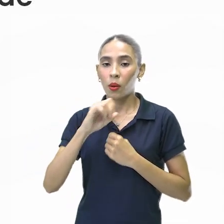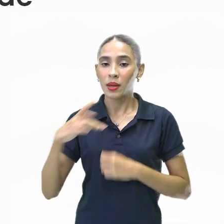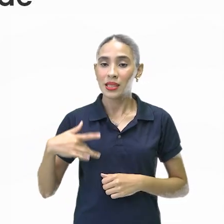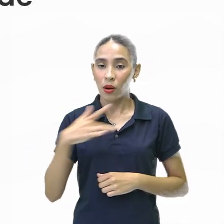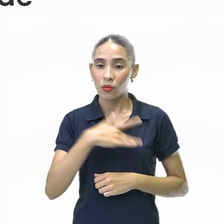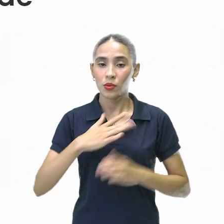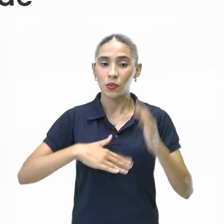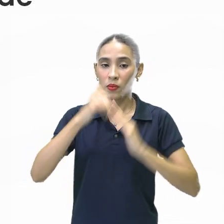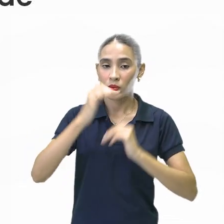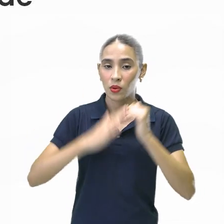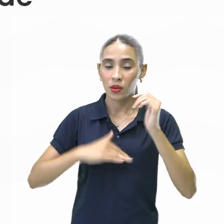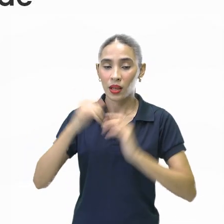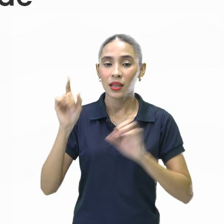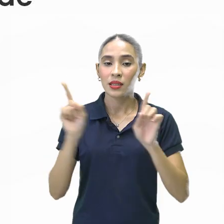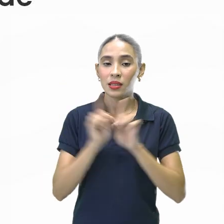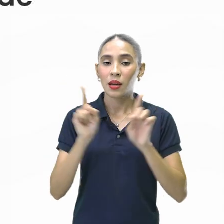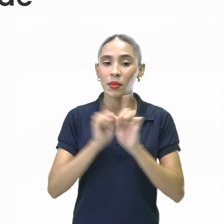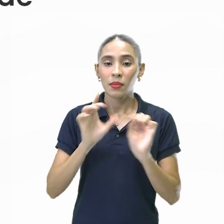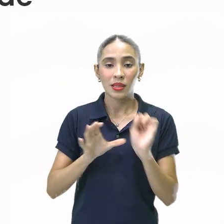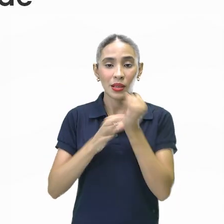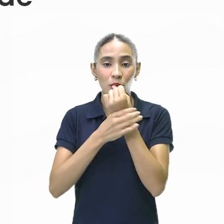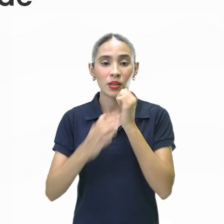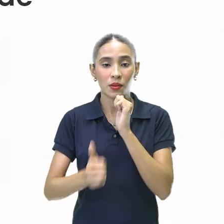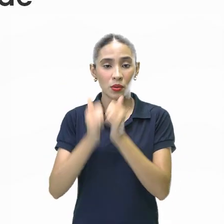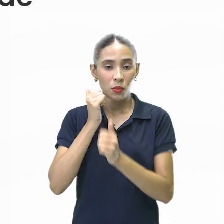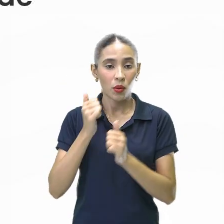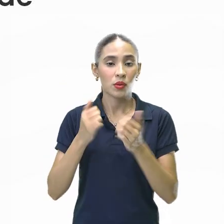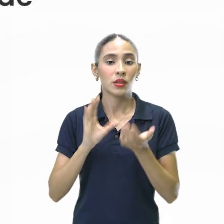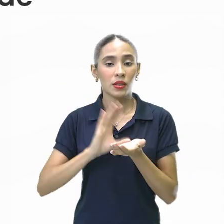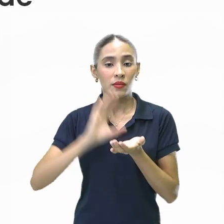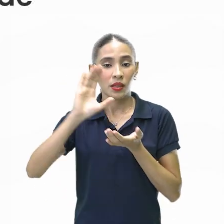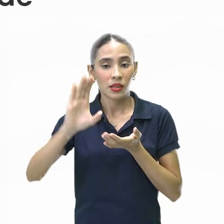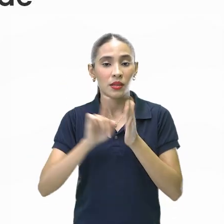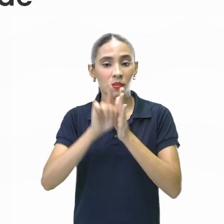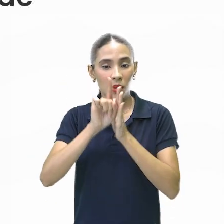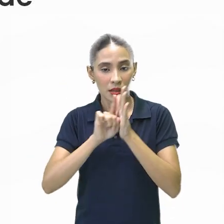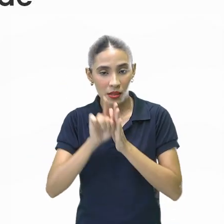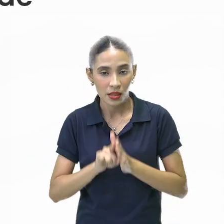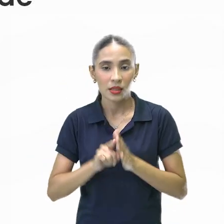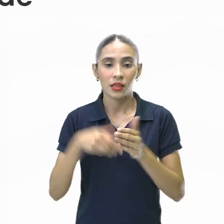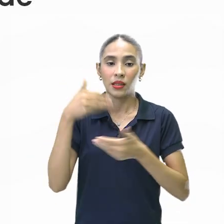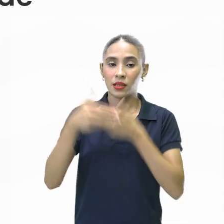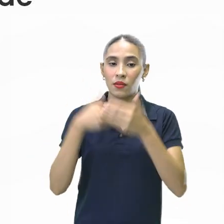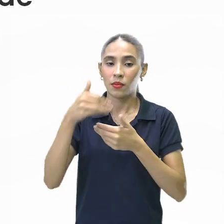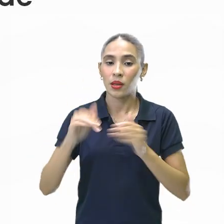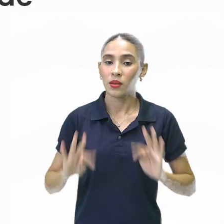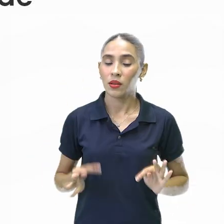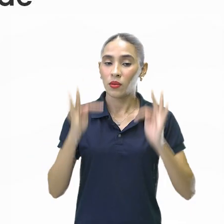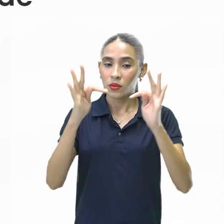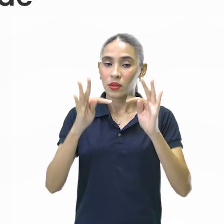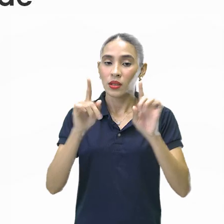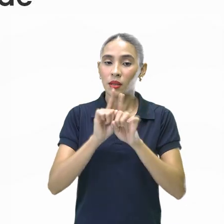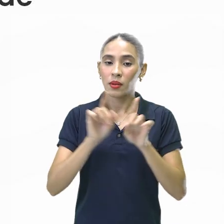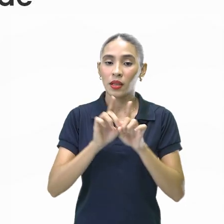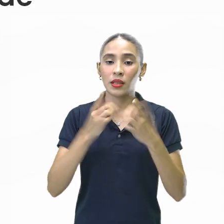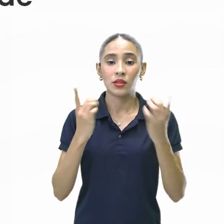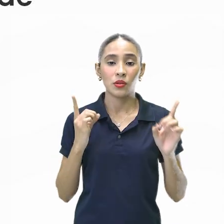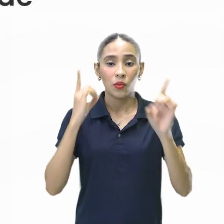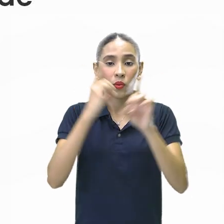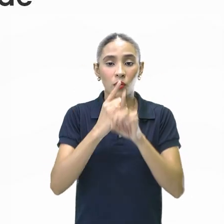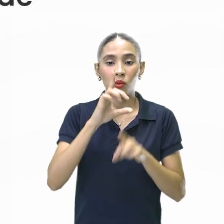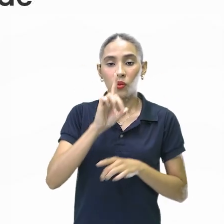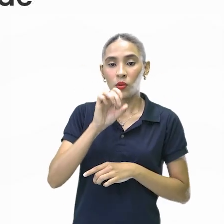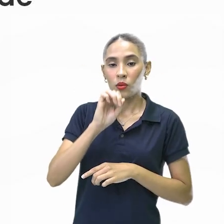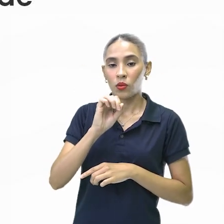a credibilidade do esporte, investir em pesquisa e desenvolvimento de tecnologias de detecção de doping